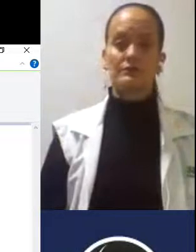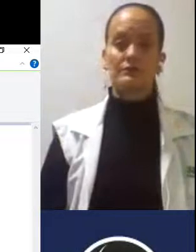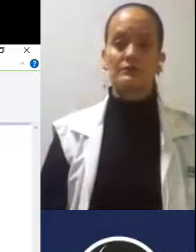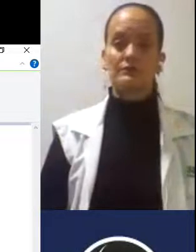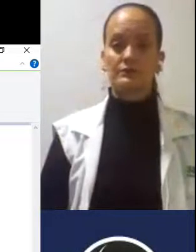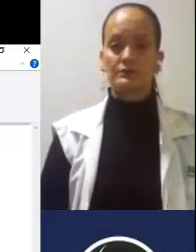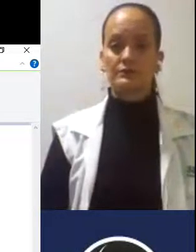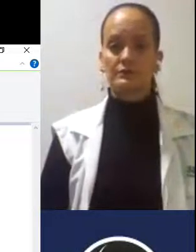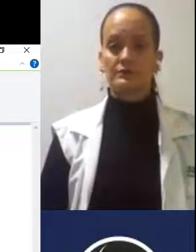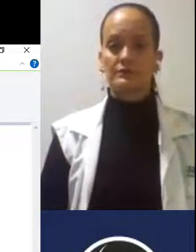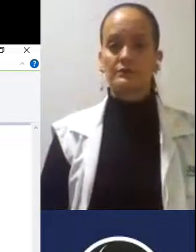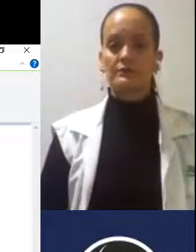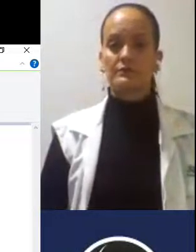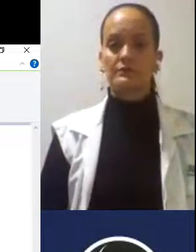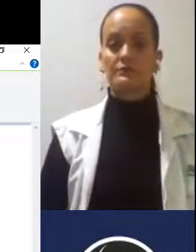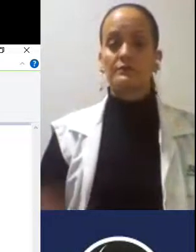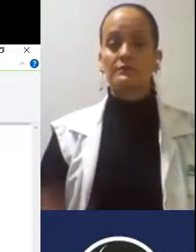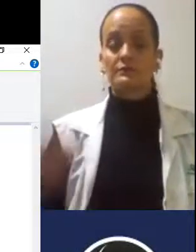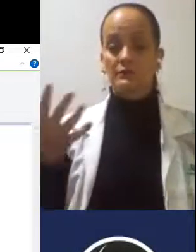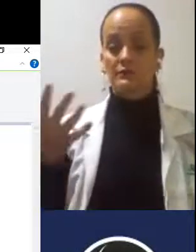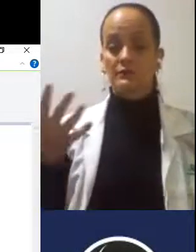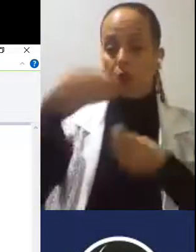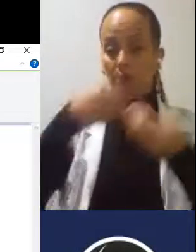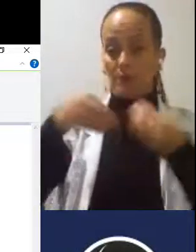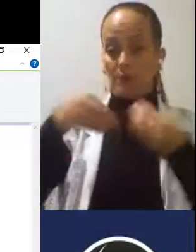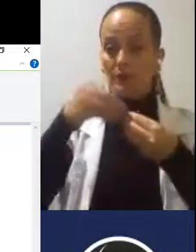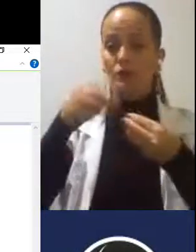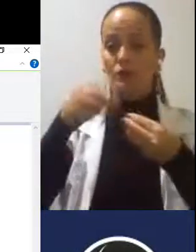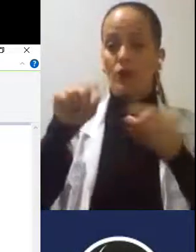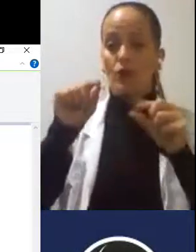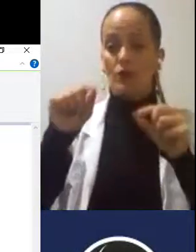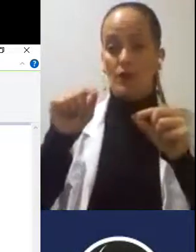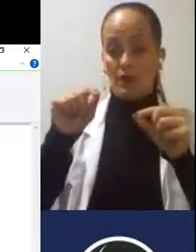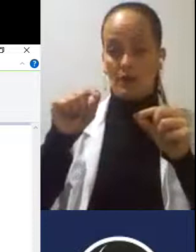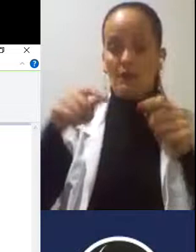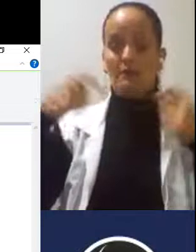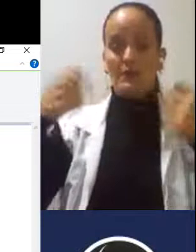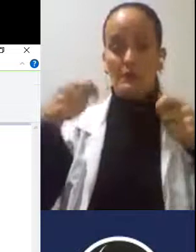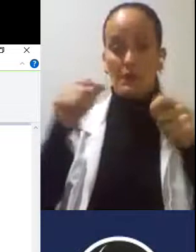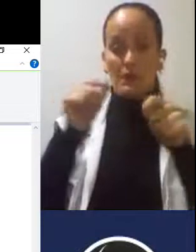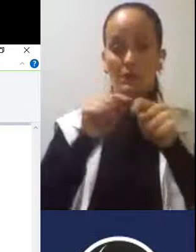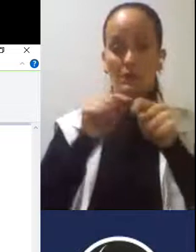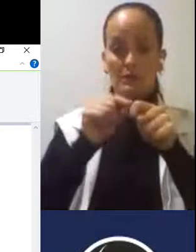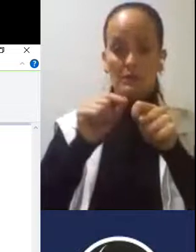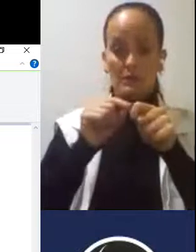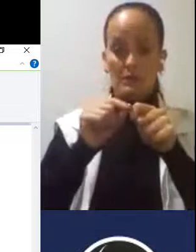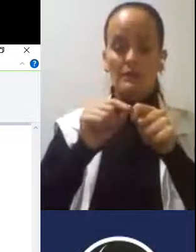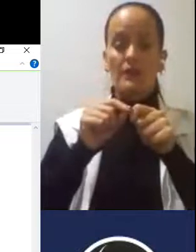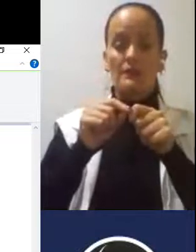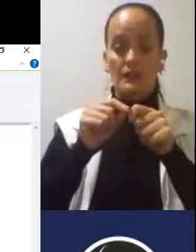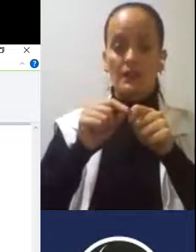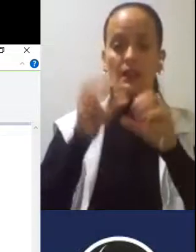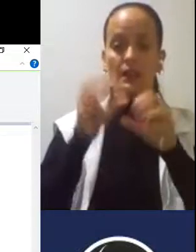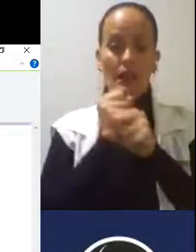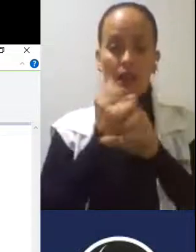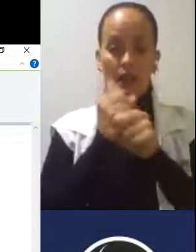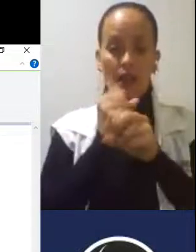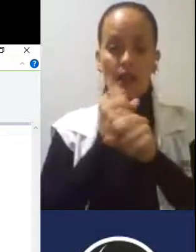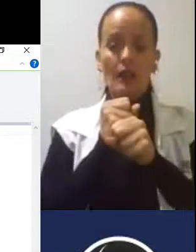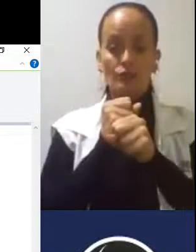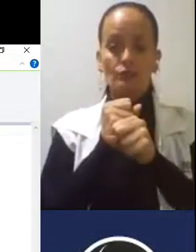Então, o circuito misto, a característica dele é essa. Você precisa utilizar tanto procedimento para calcular resistência em